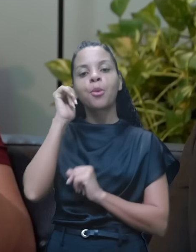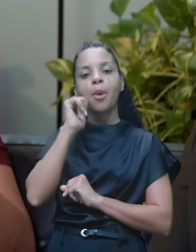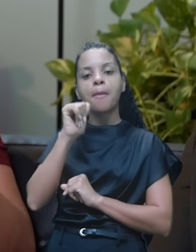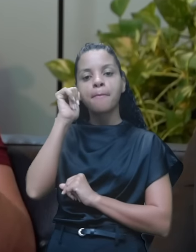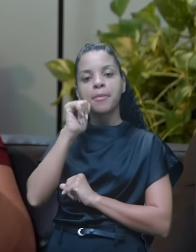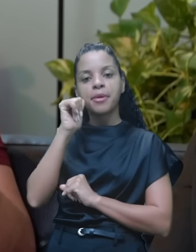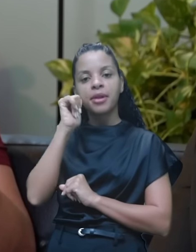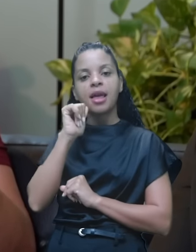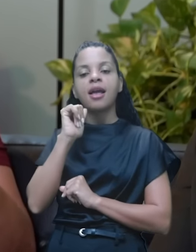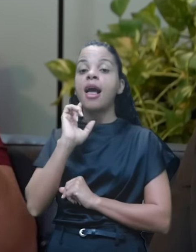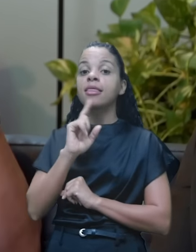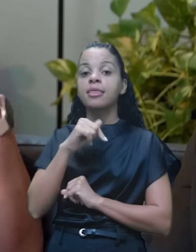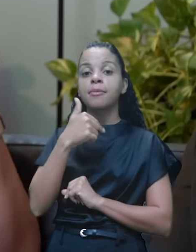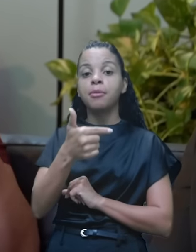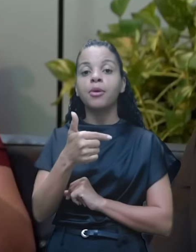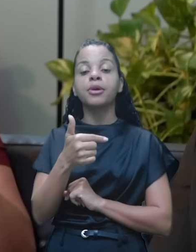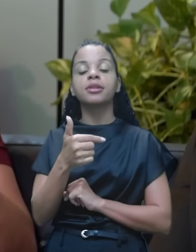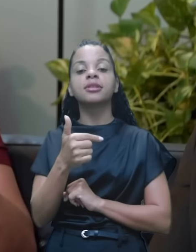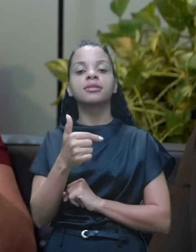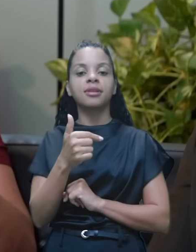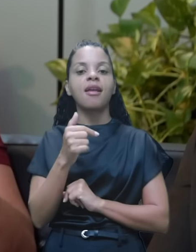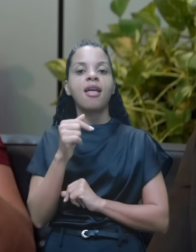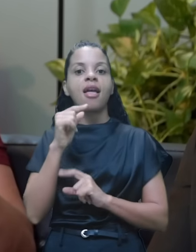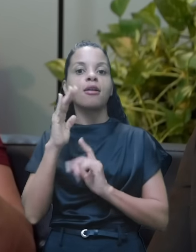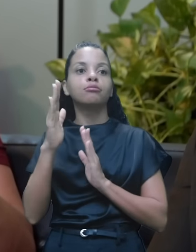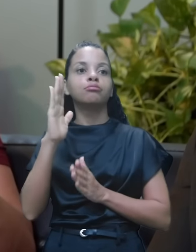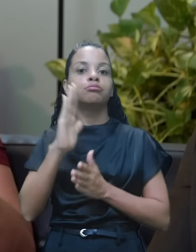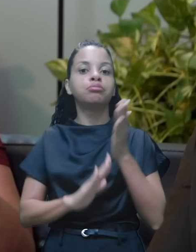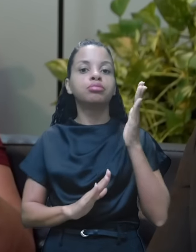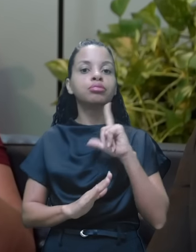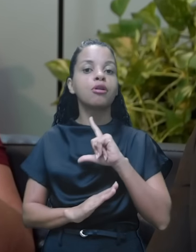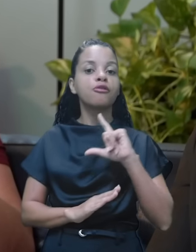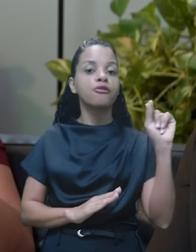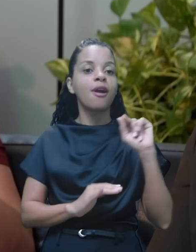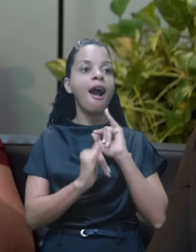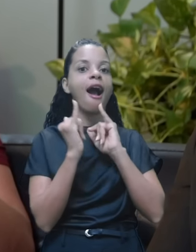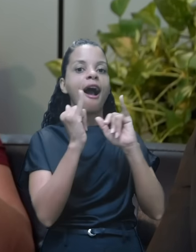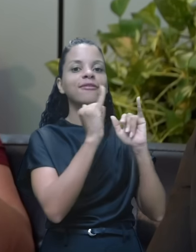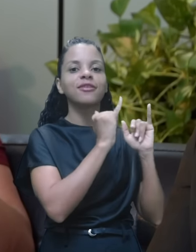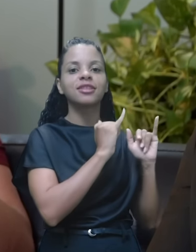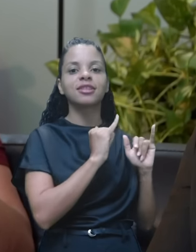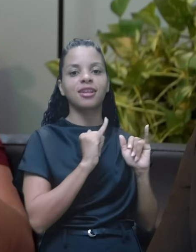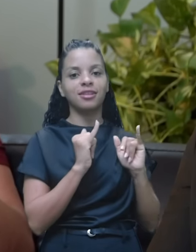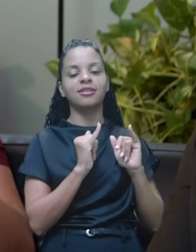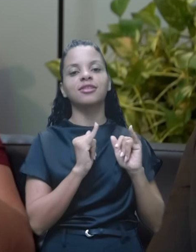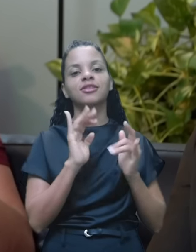e ela, depois de se encontrar com Cristo, ela sai correndo para avisar, olha, ele ressuscitou, eu encontrei com